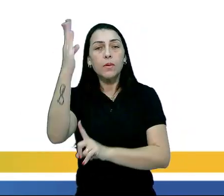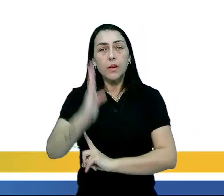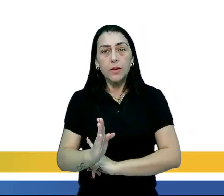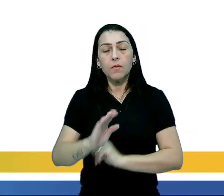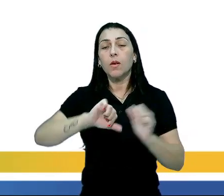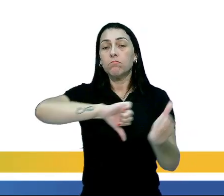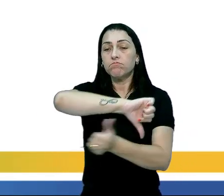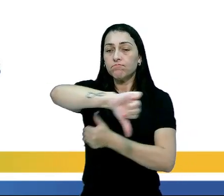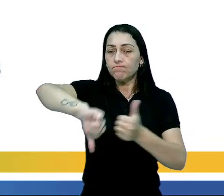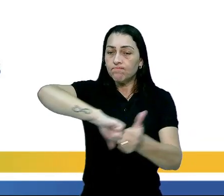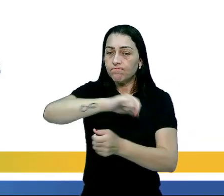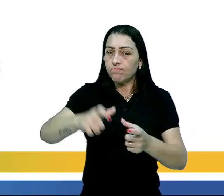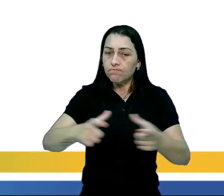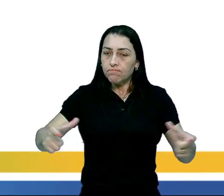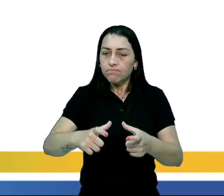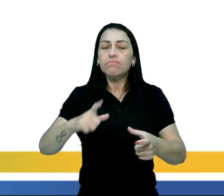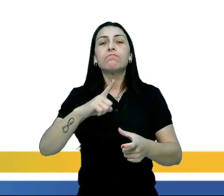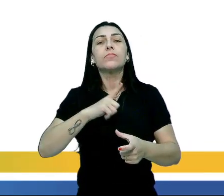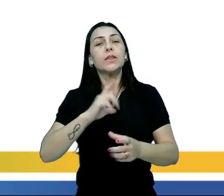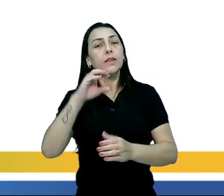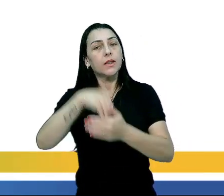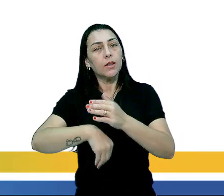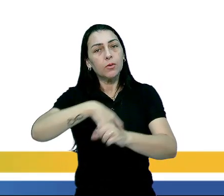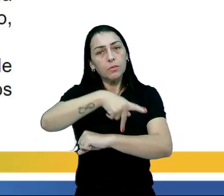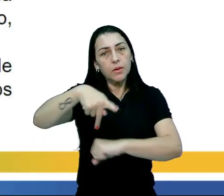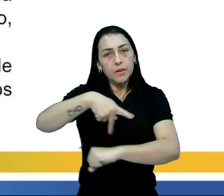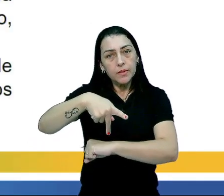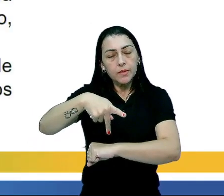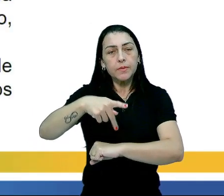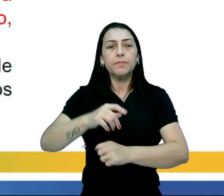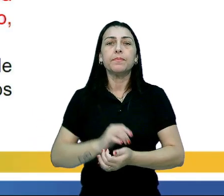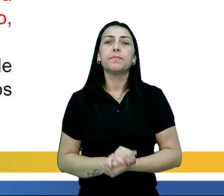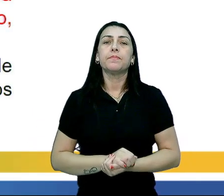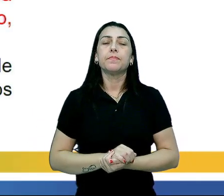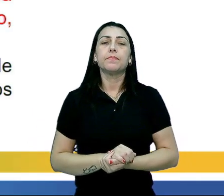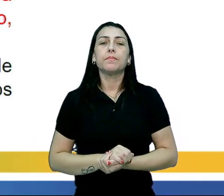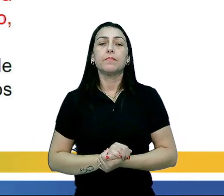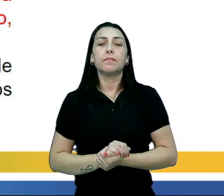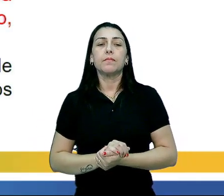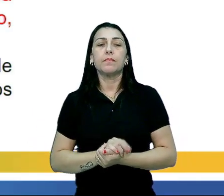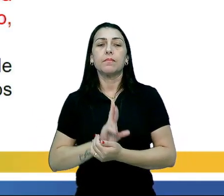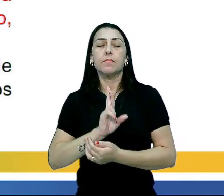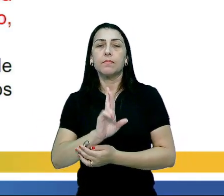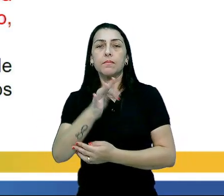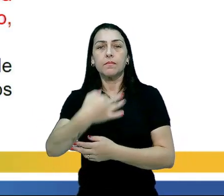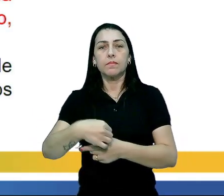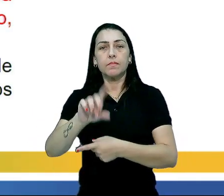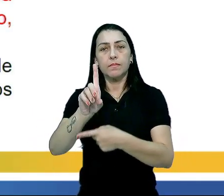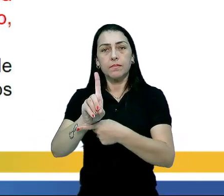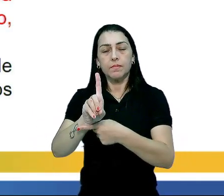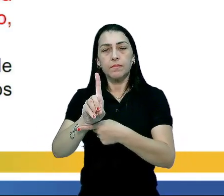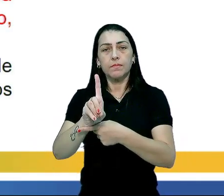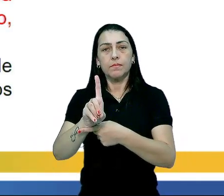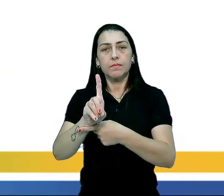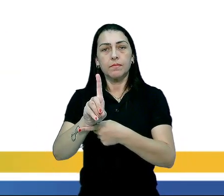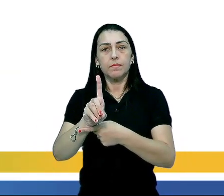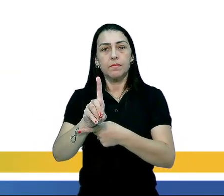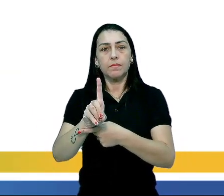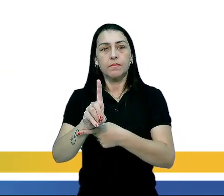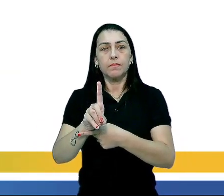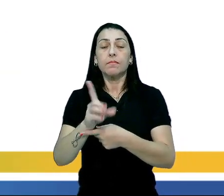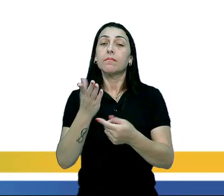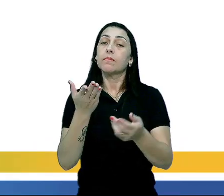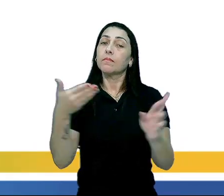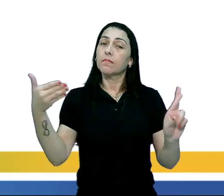uma mudança demográfica que ocorreu dentro do país. Então, alternativa correta, letra D.